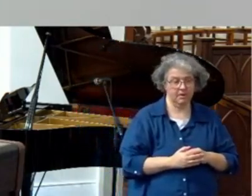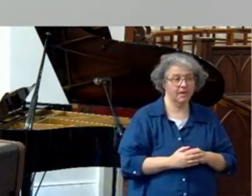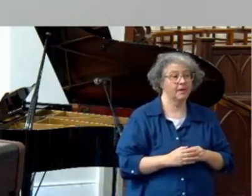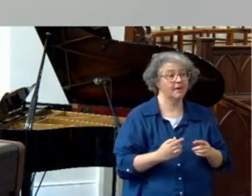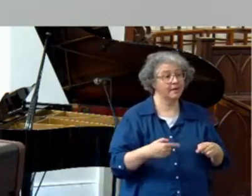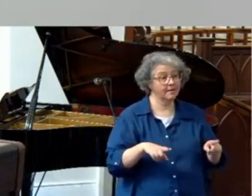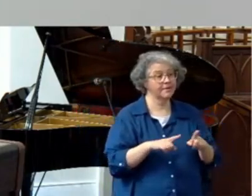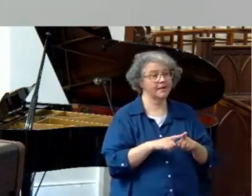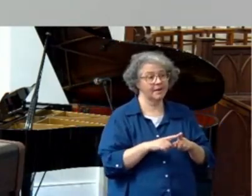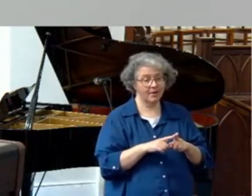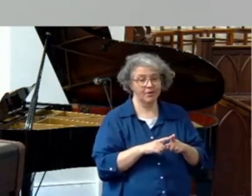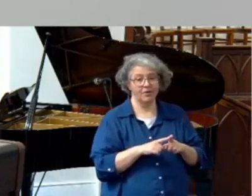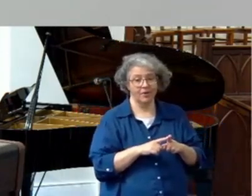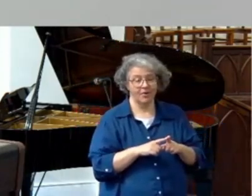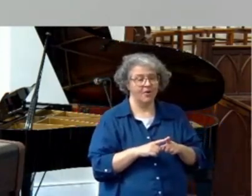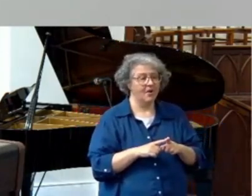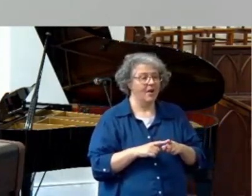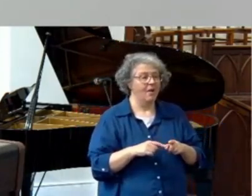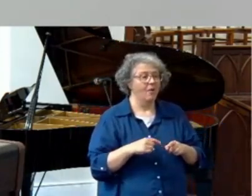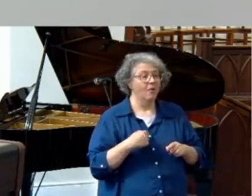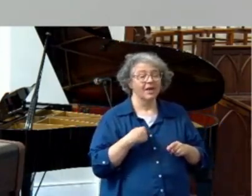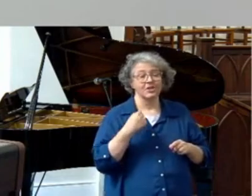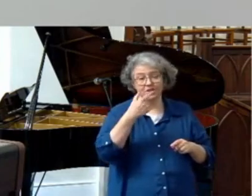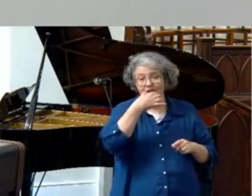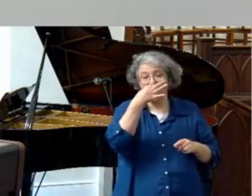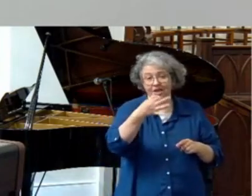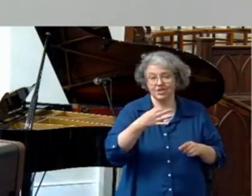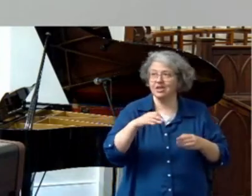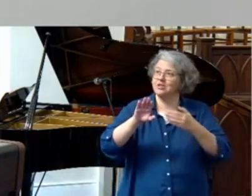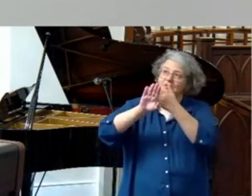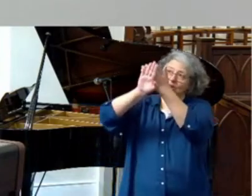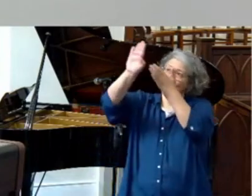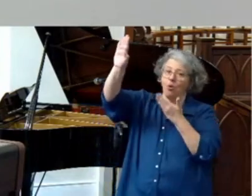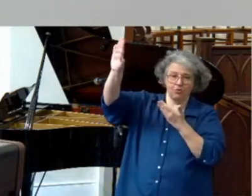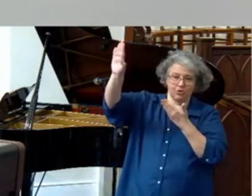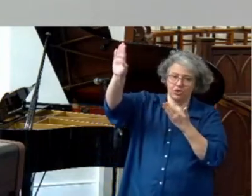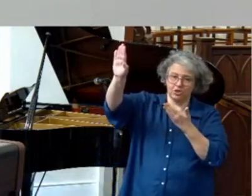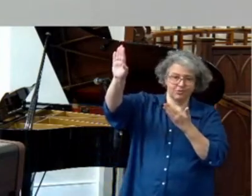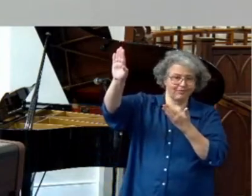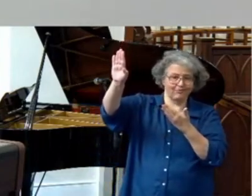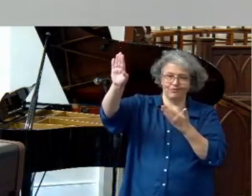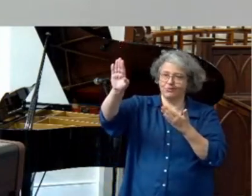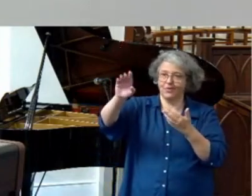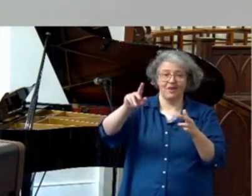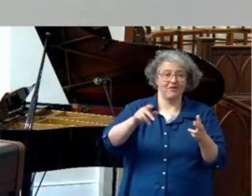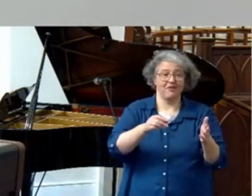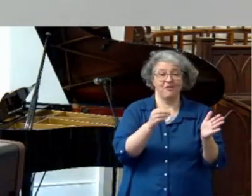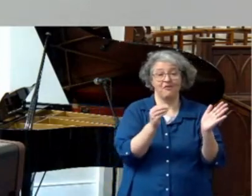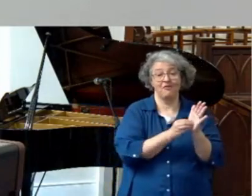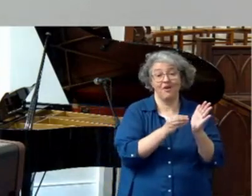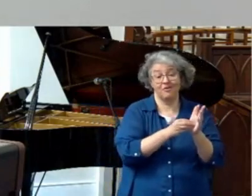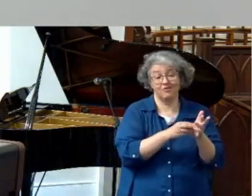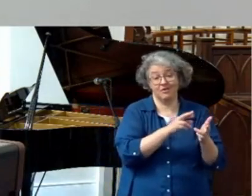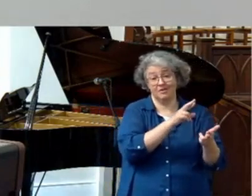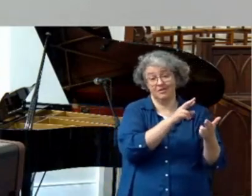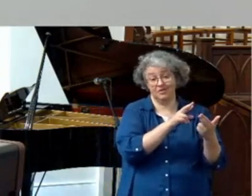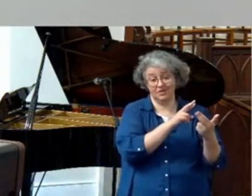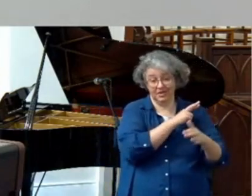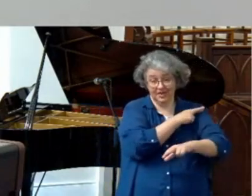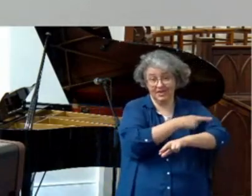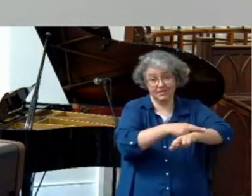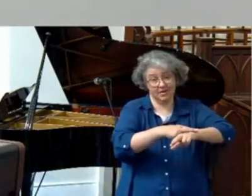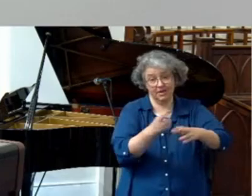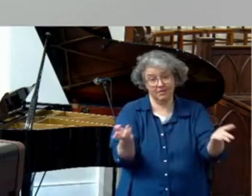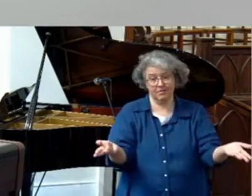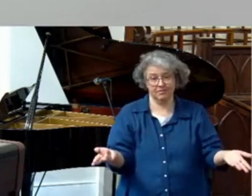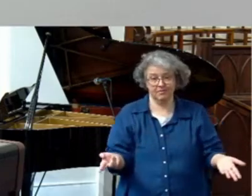da independência de Deus é, na verdade, um ato de irreverência. Segunda coisa,